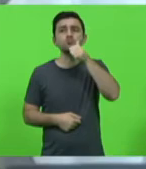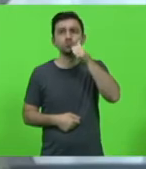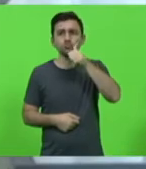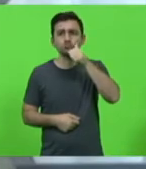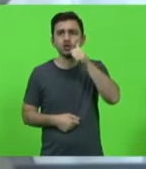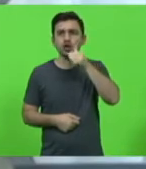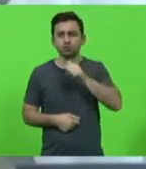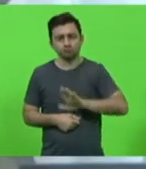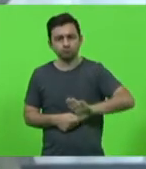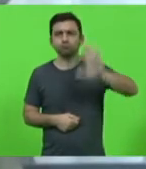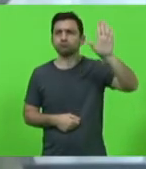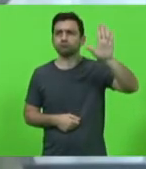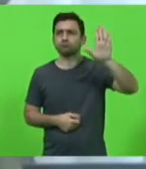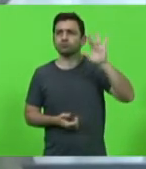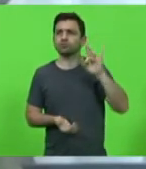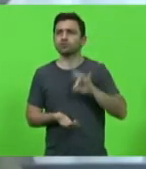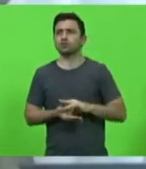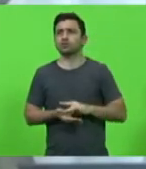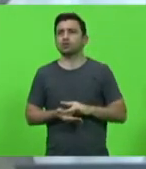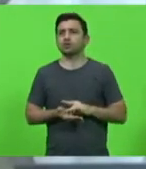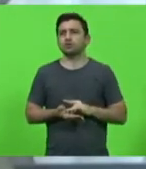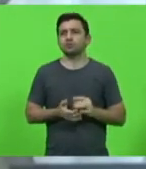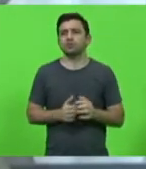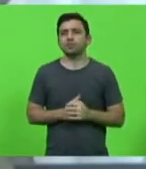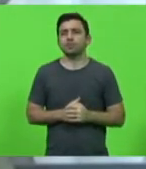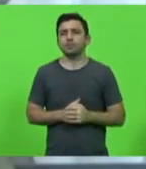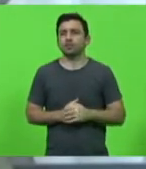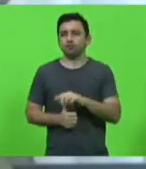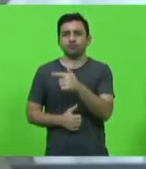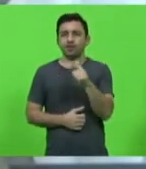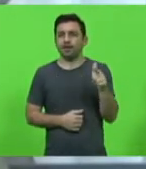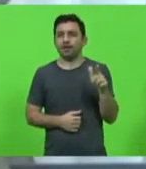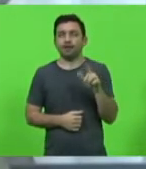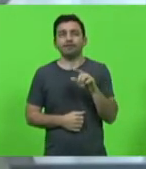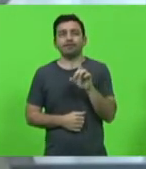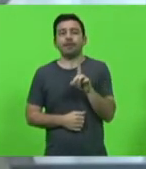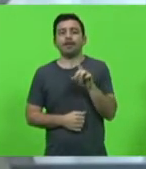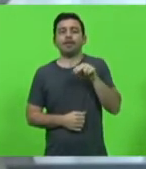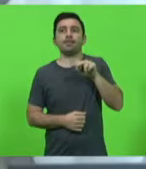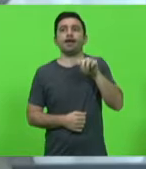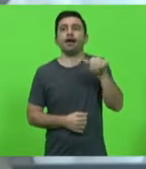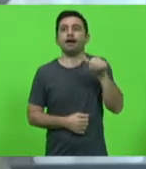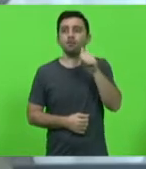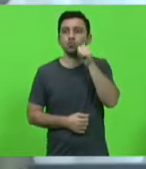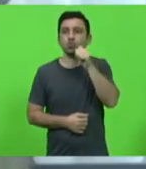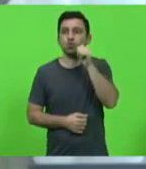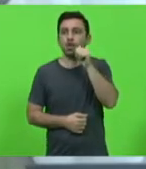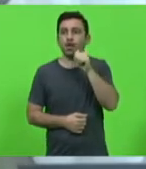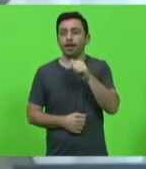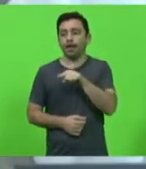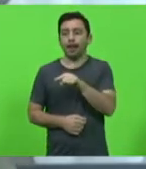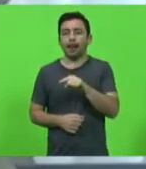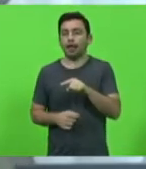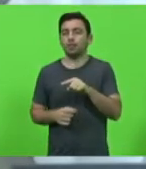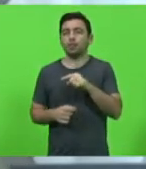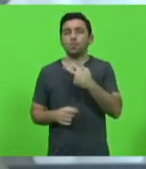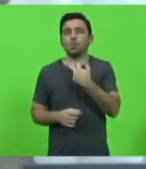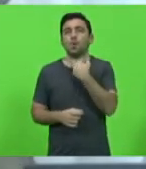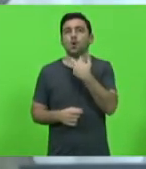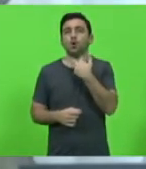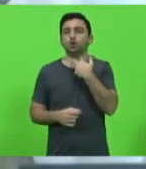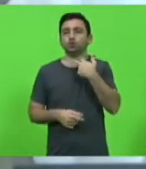como candidatas. E não está no DNA de nenhuma mulher que a mulher não nasceu para a